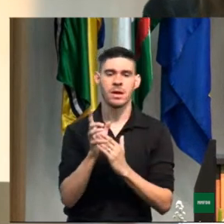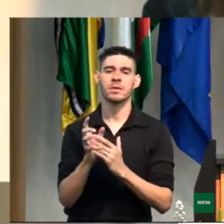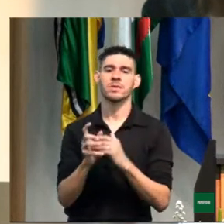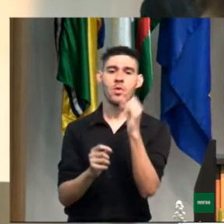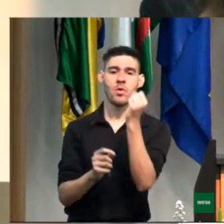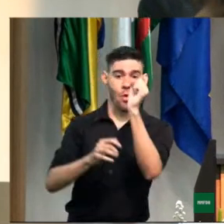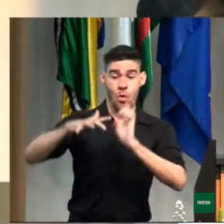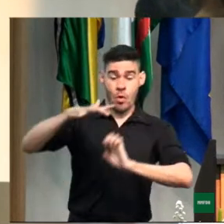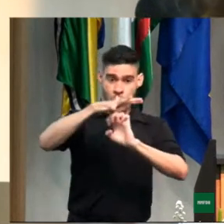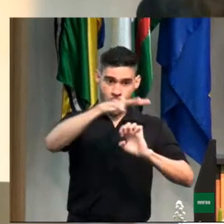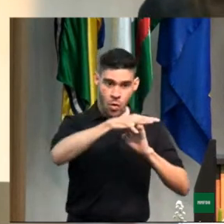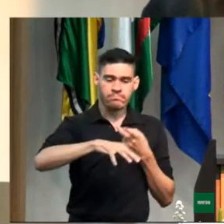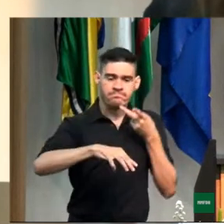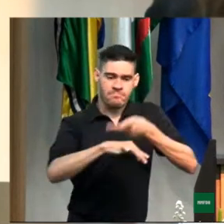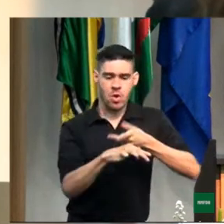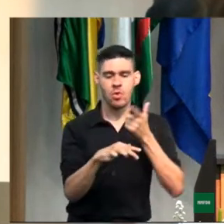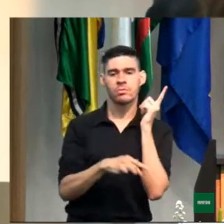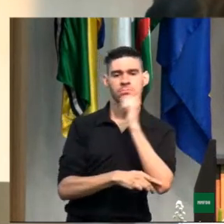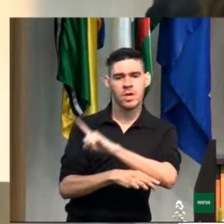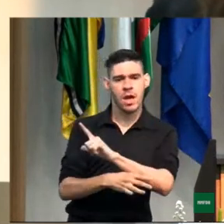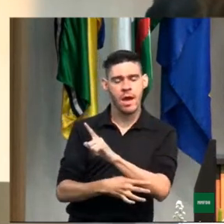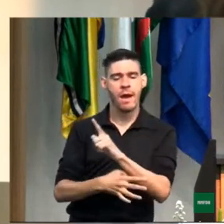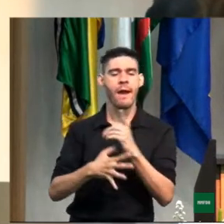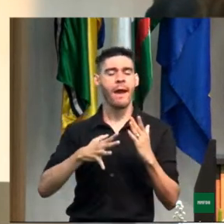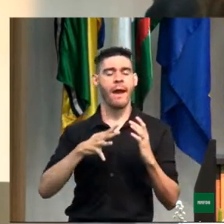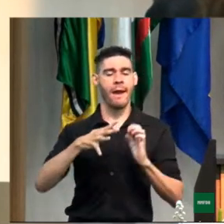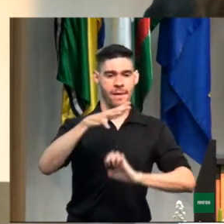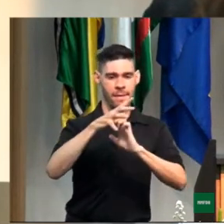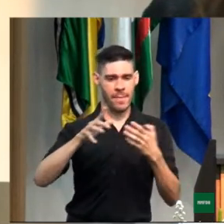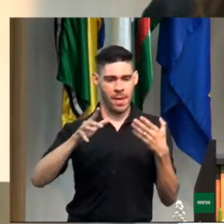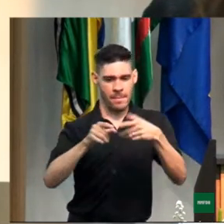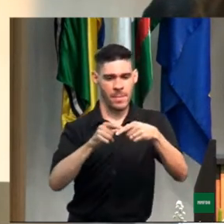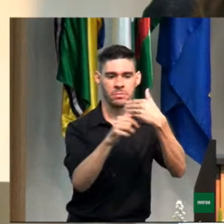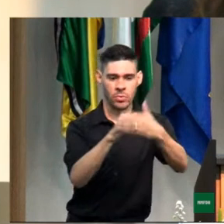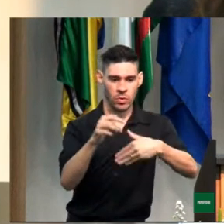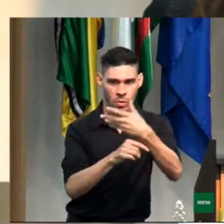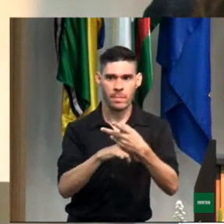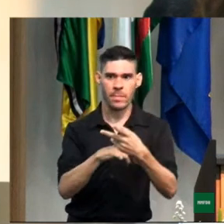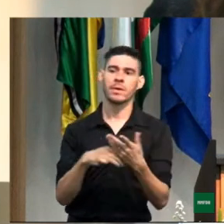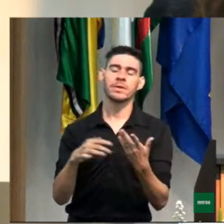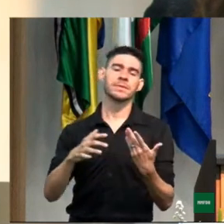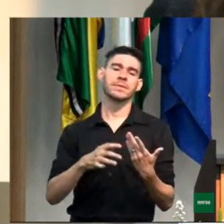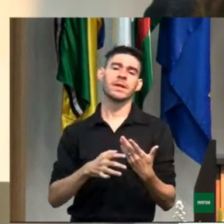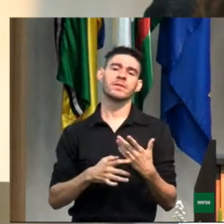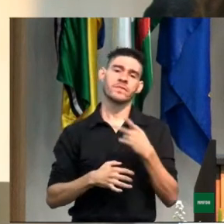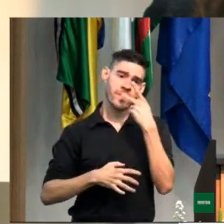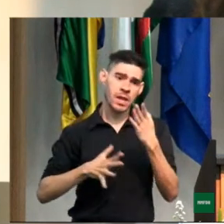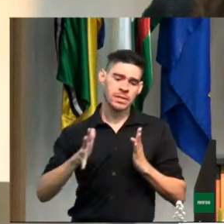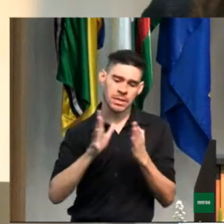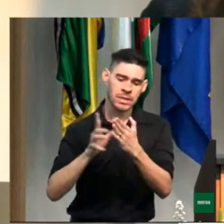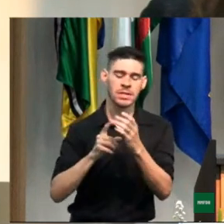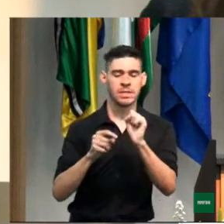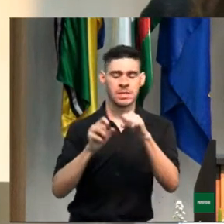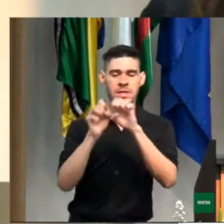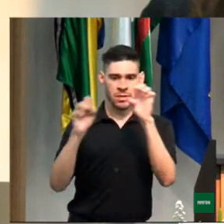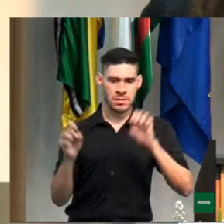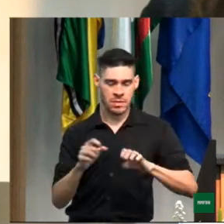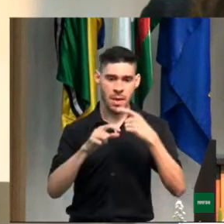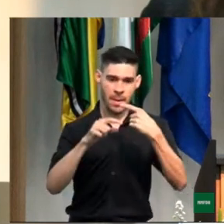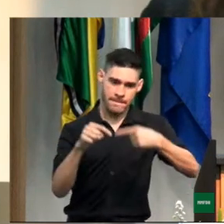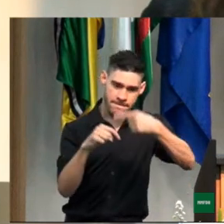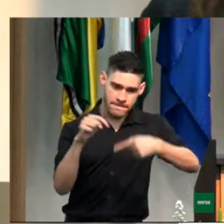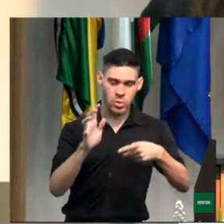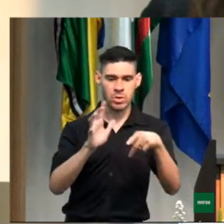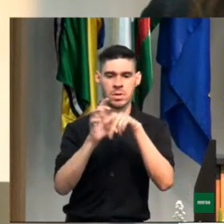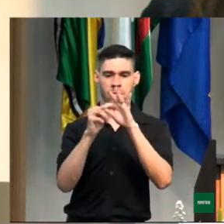que participaram do processo, e falando que, sim, estamos no caminho certo para a estruturação de políticas de família, políticas de Estado,